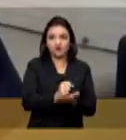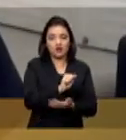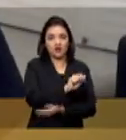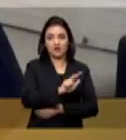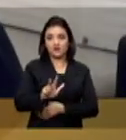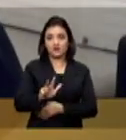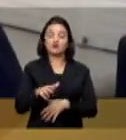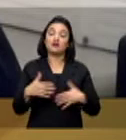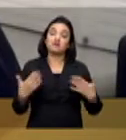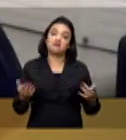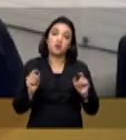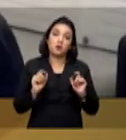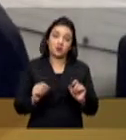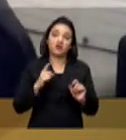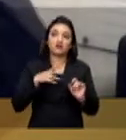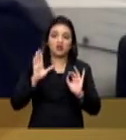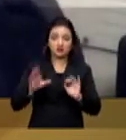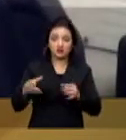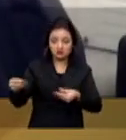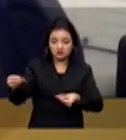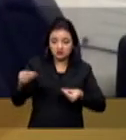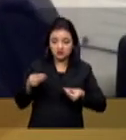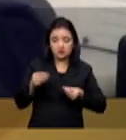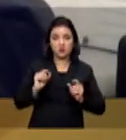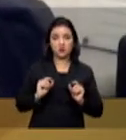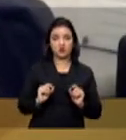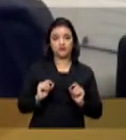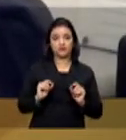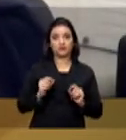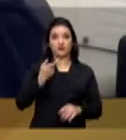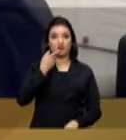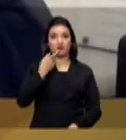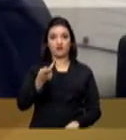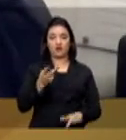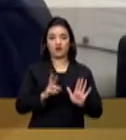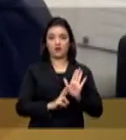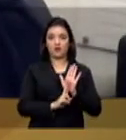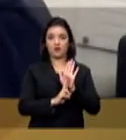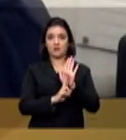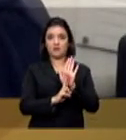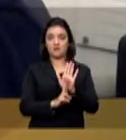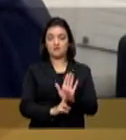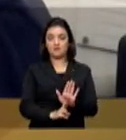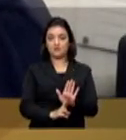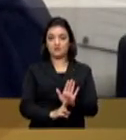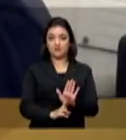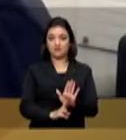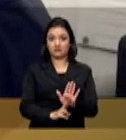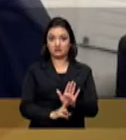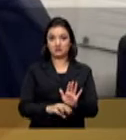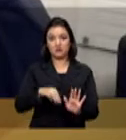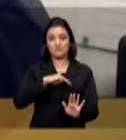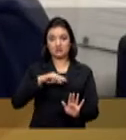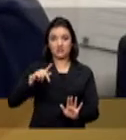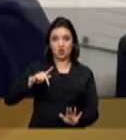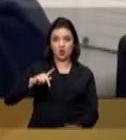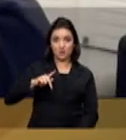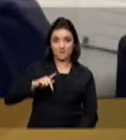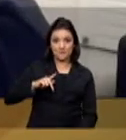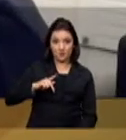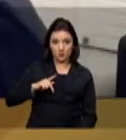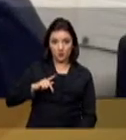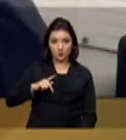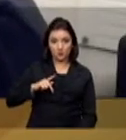aqui, do que me foi enviado, falará, pelo tempo regimental de 15 minutos, o Ministério Público, através